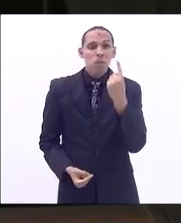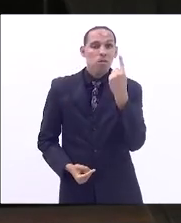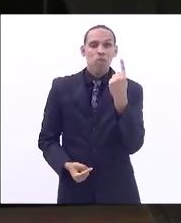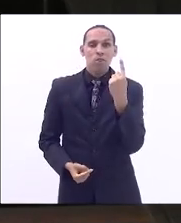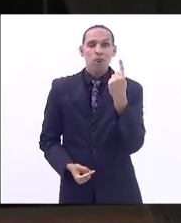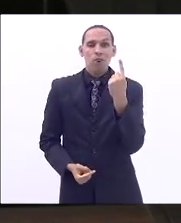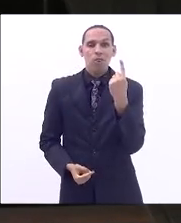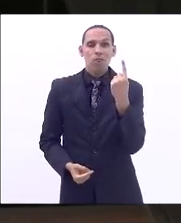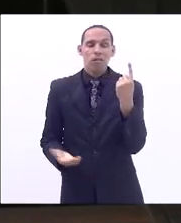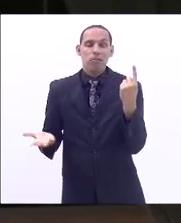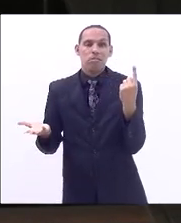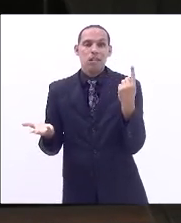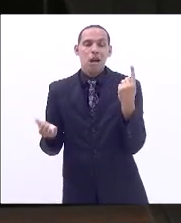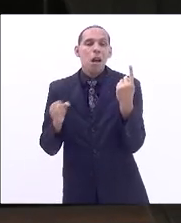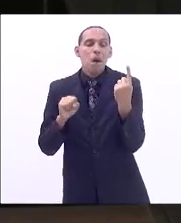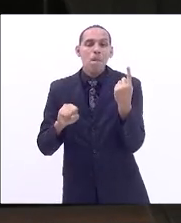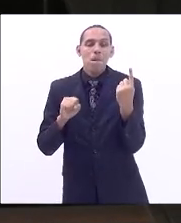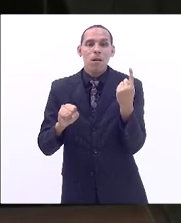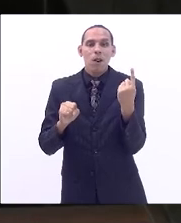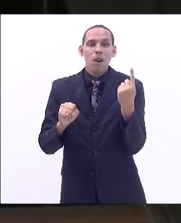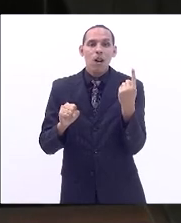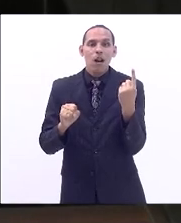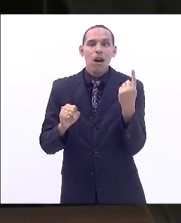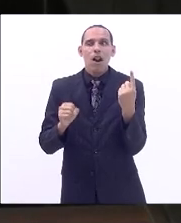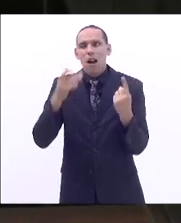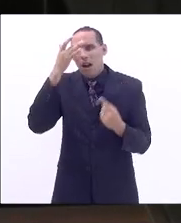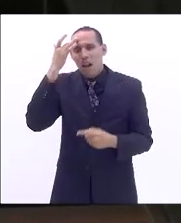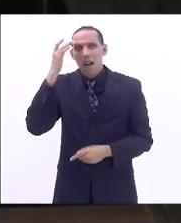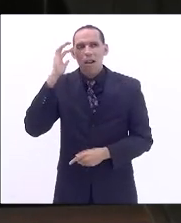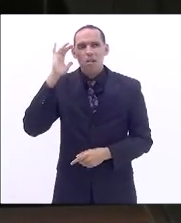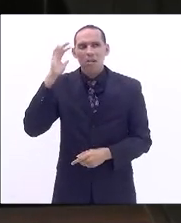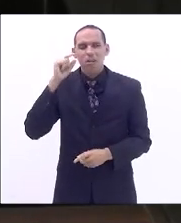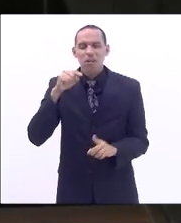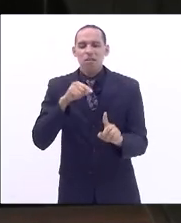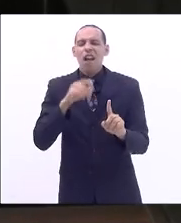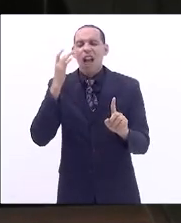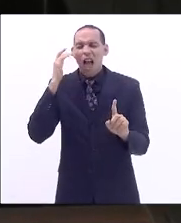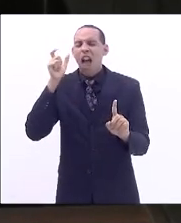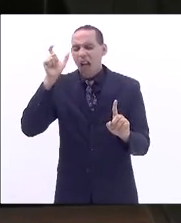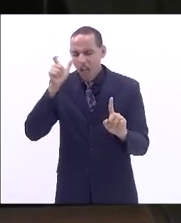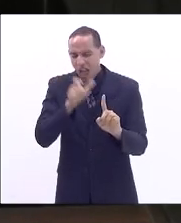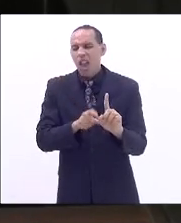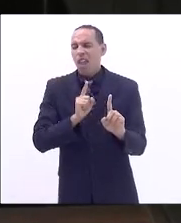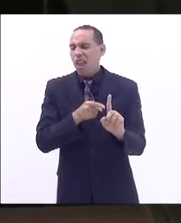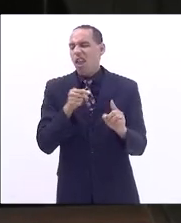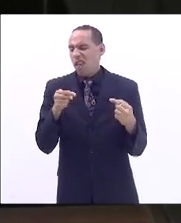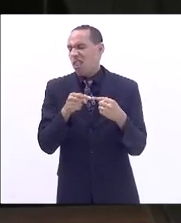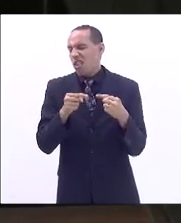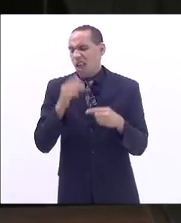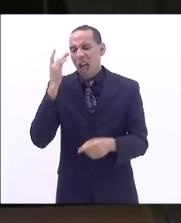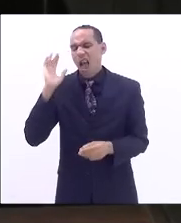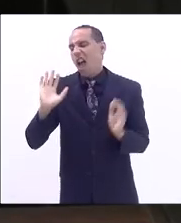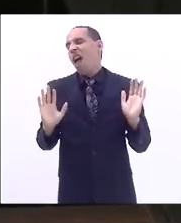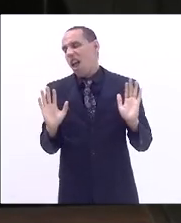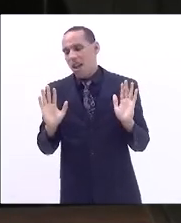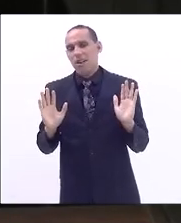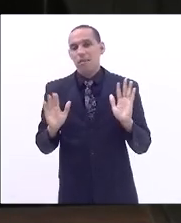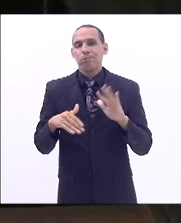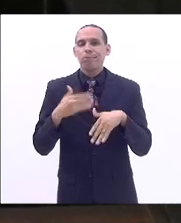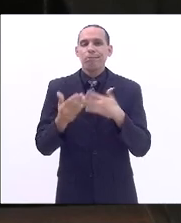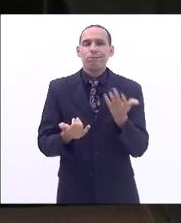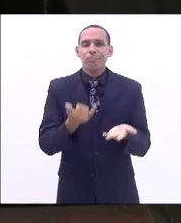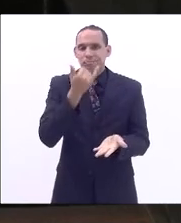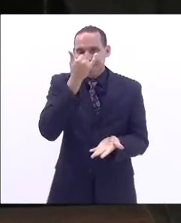foto possa de alguma maneira induzir o reconhecimento inadequado E com isso né